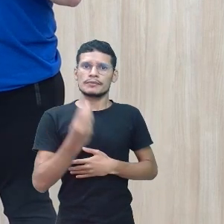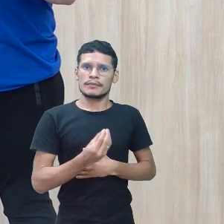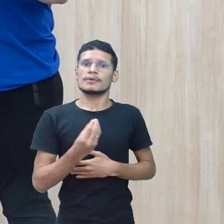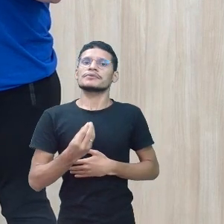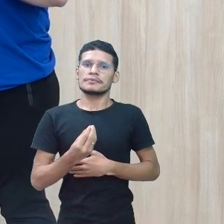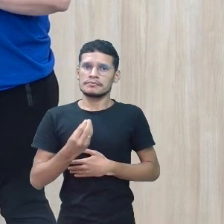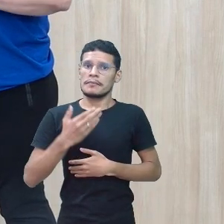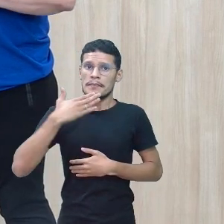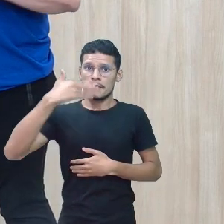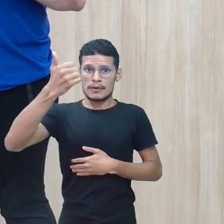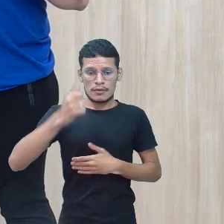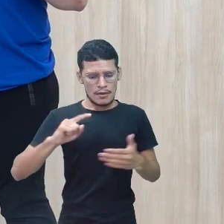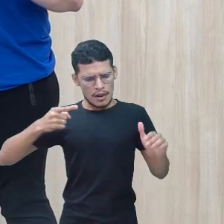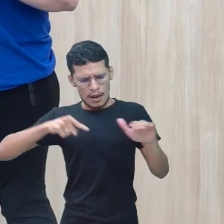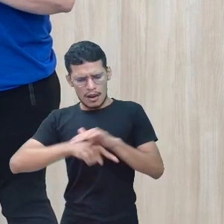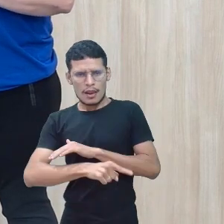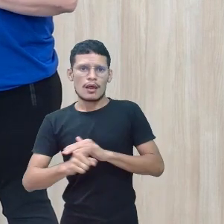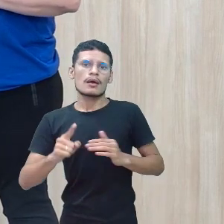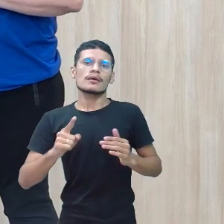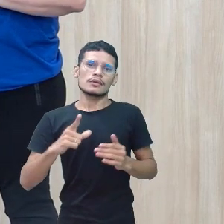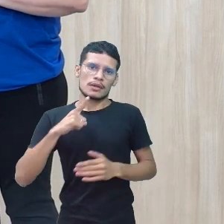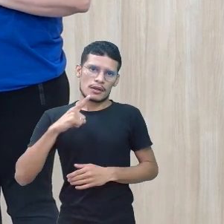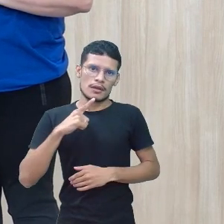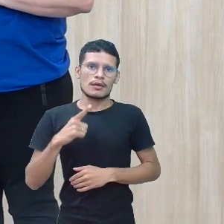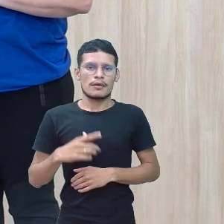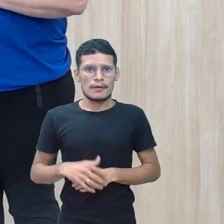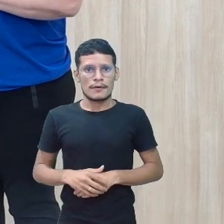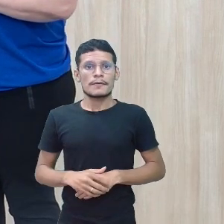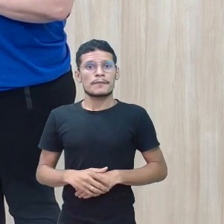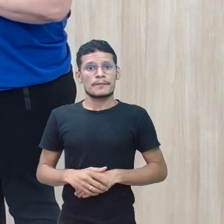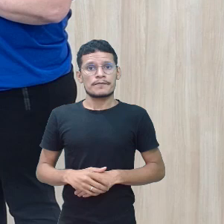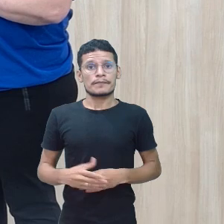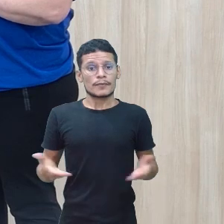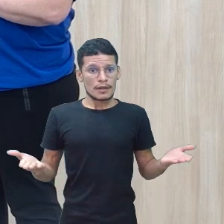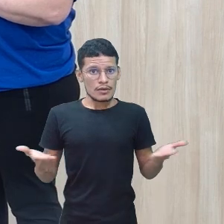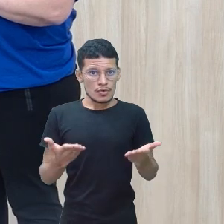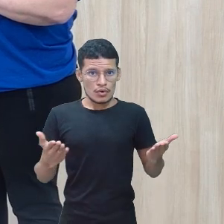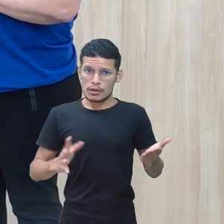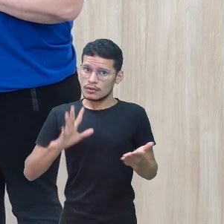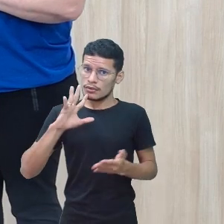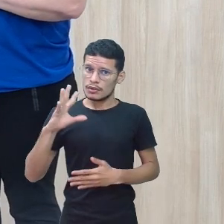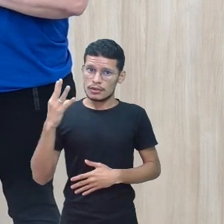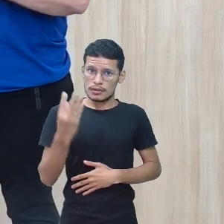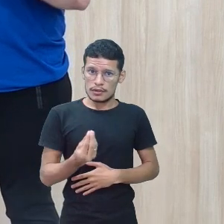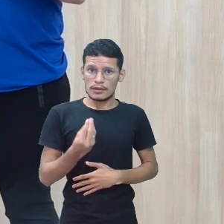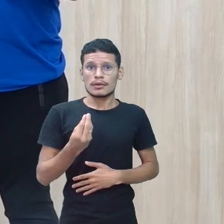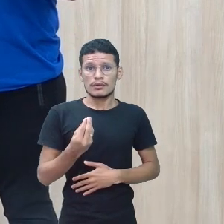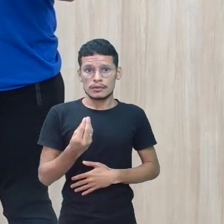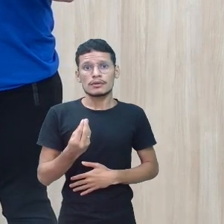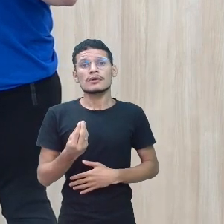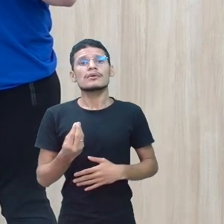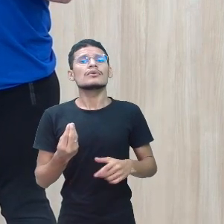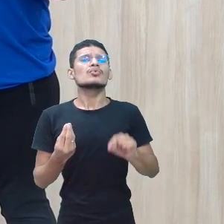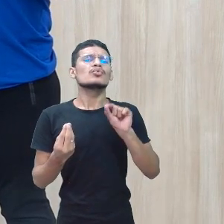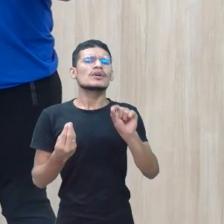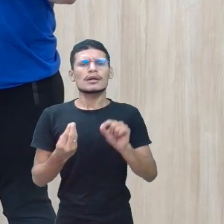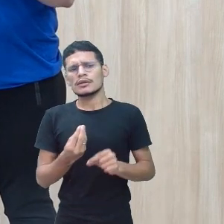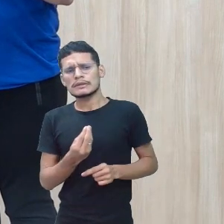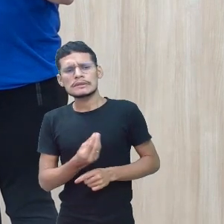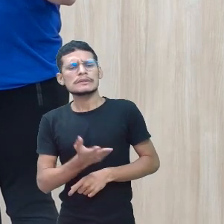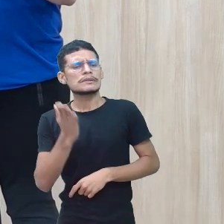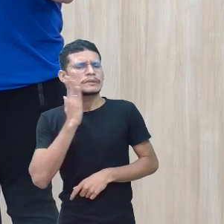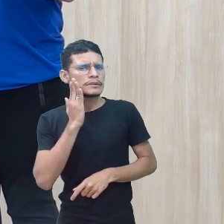um pouquinho, vamos nos aprofundar mais um pouquinho nesse conhecimento, conhecendo